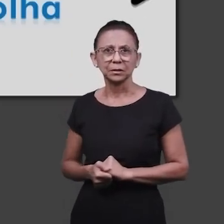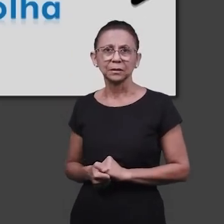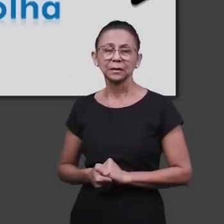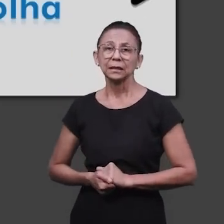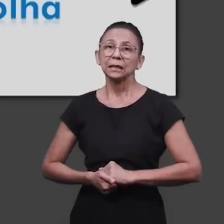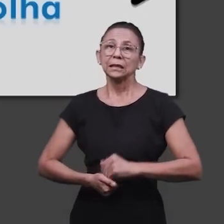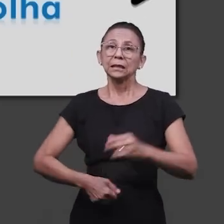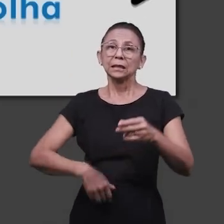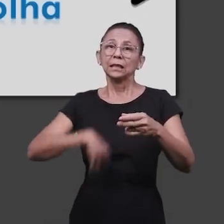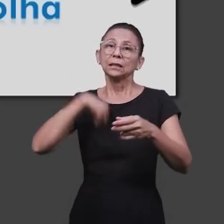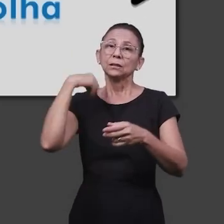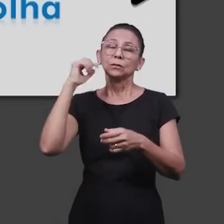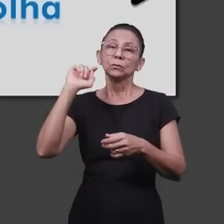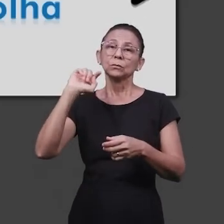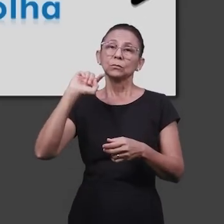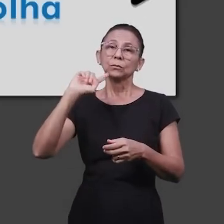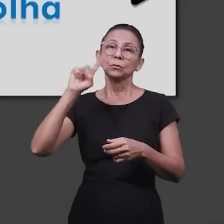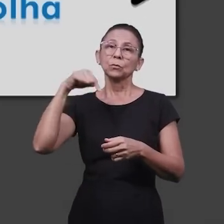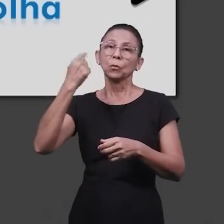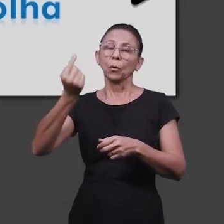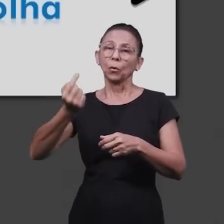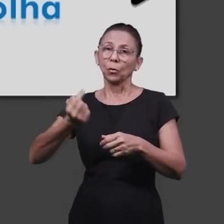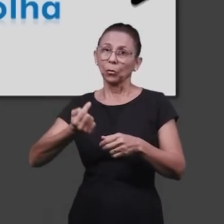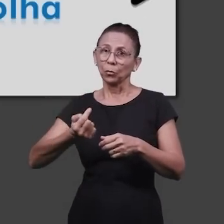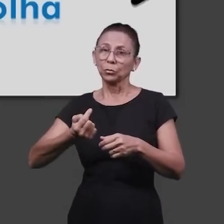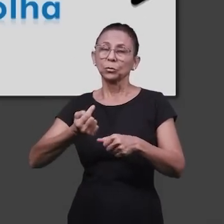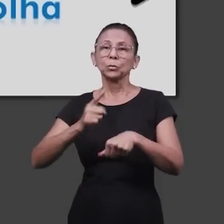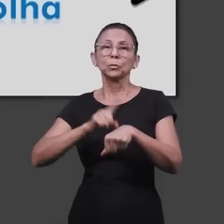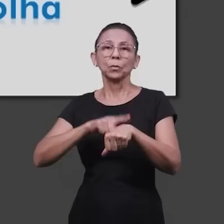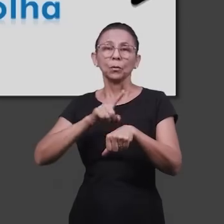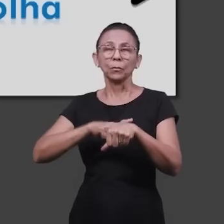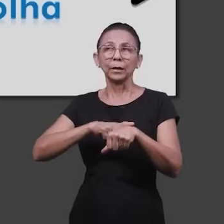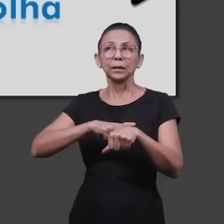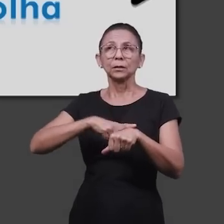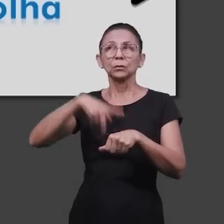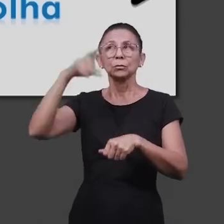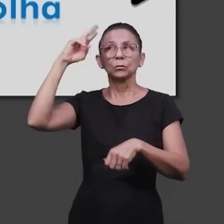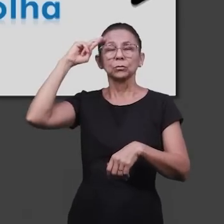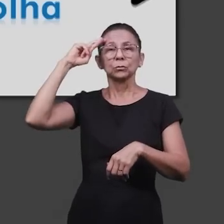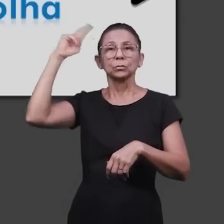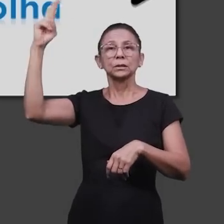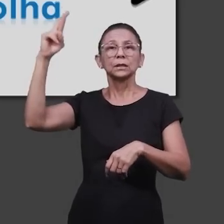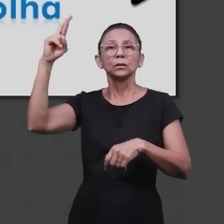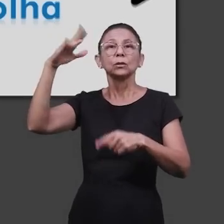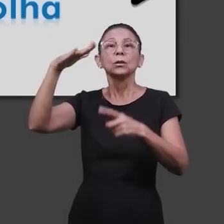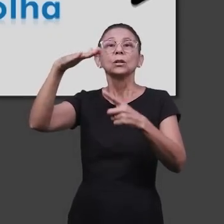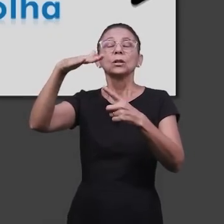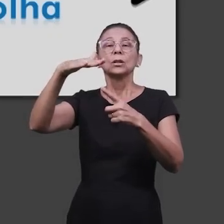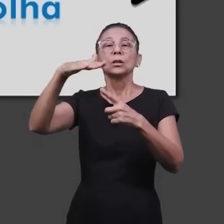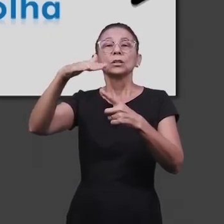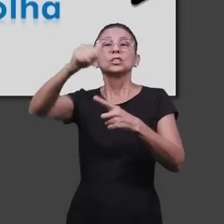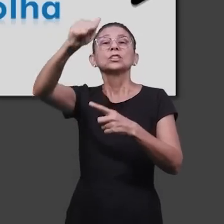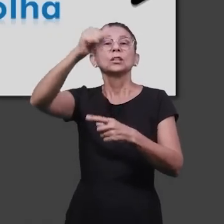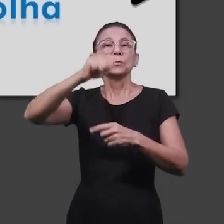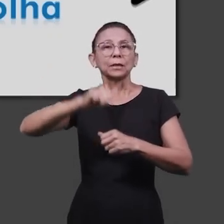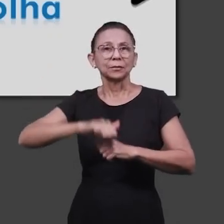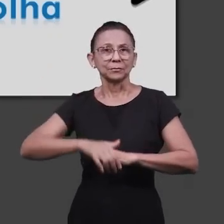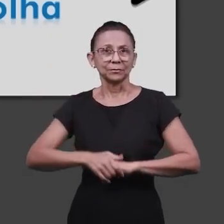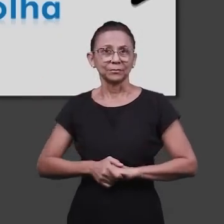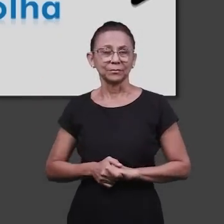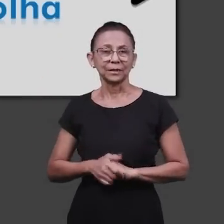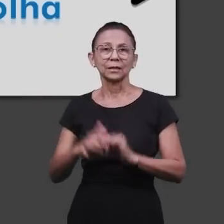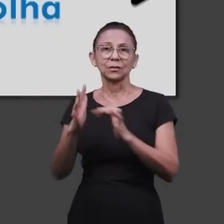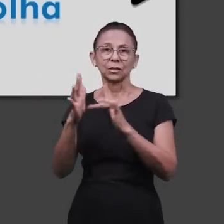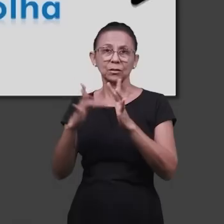salvação. E esse processo vai se dar até que dia? Até o dia do arrebatamento da igreja. Mas esse